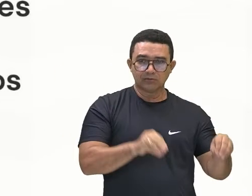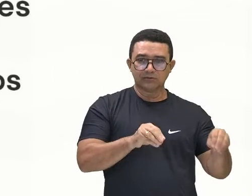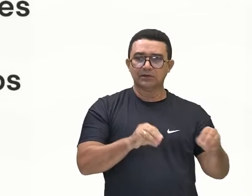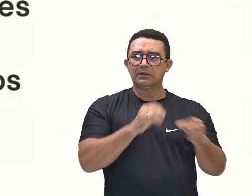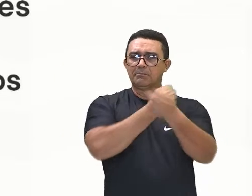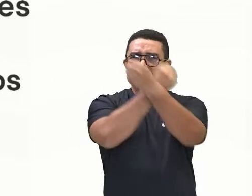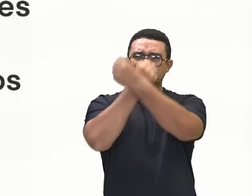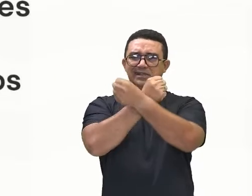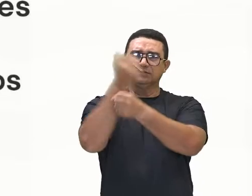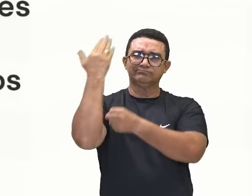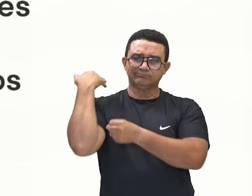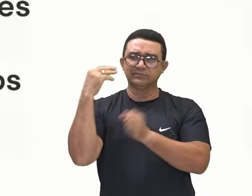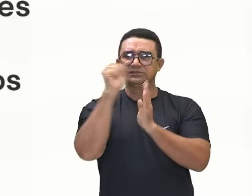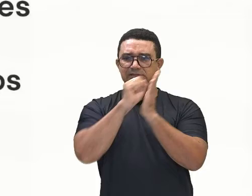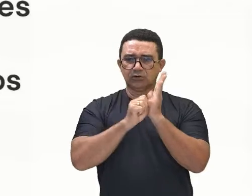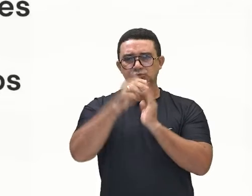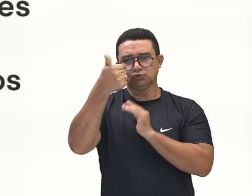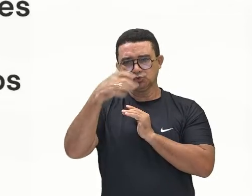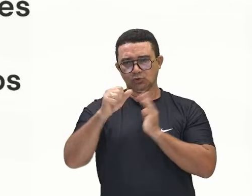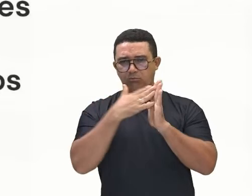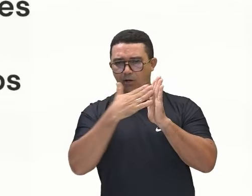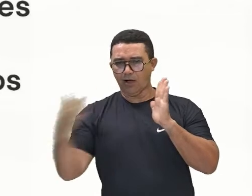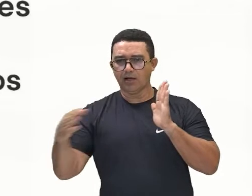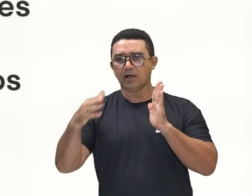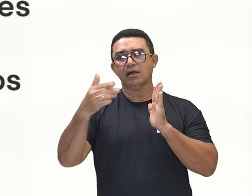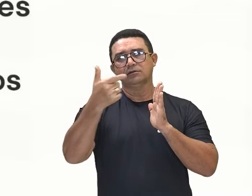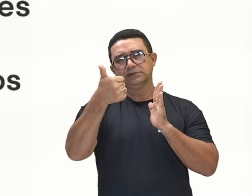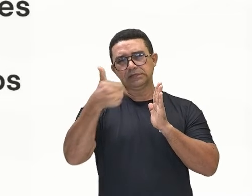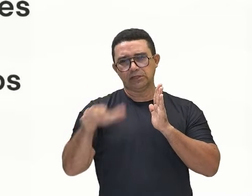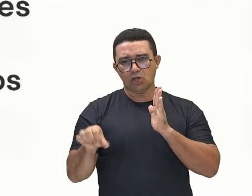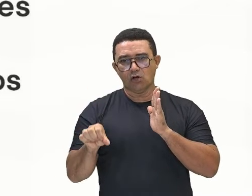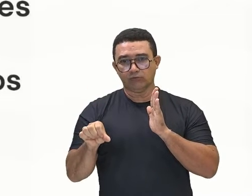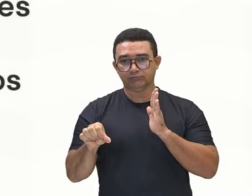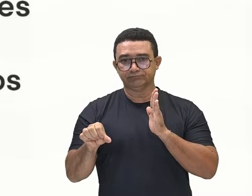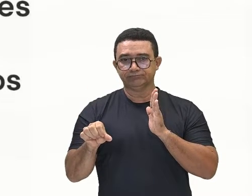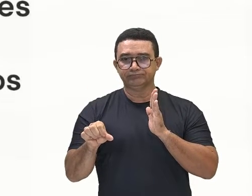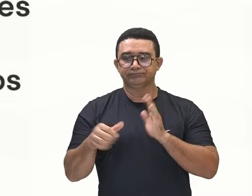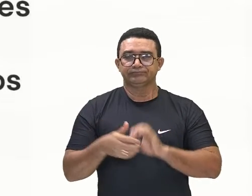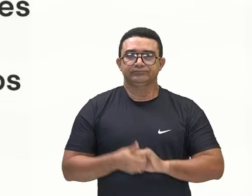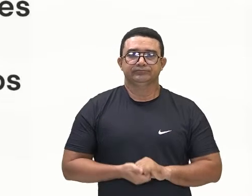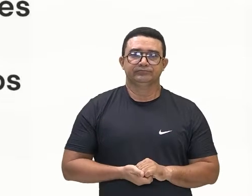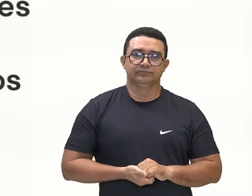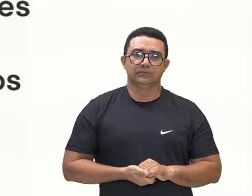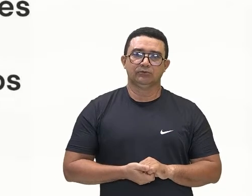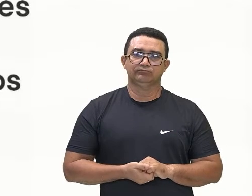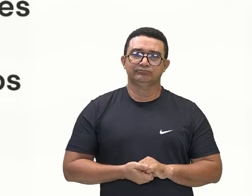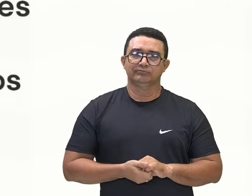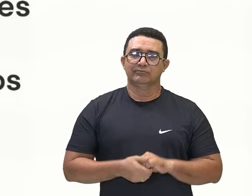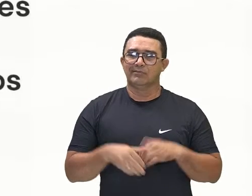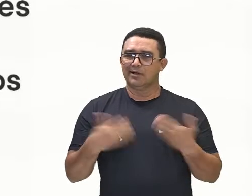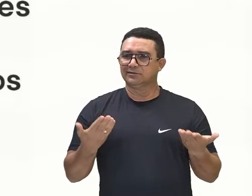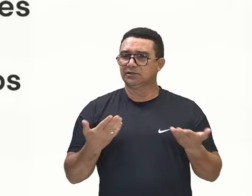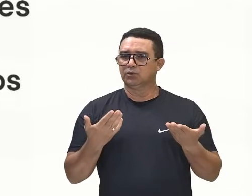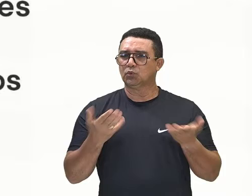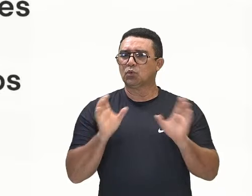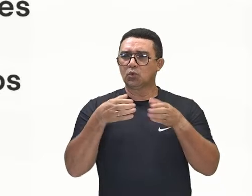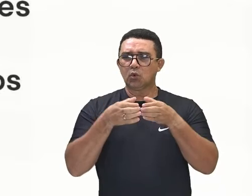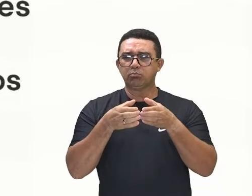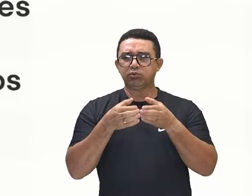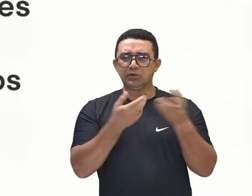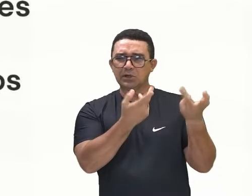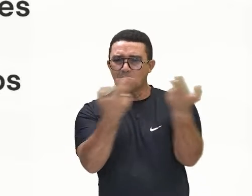do século XVIII até meados do século XIX. Não vão se tratar de um grupo homogêneo. Assim como os